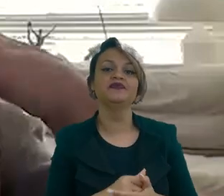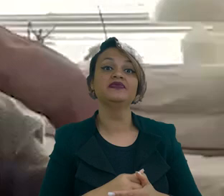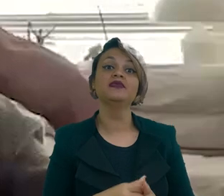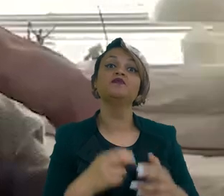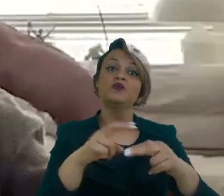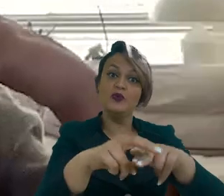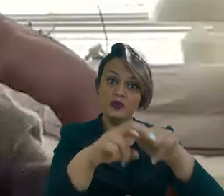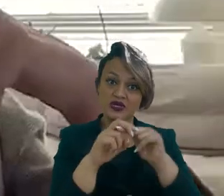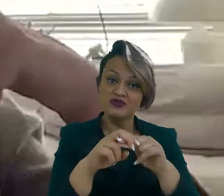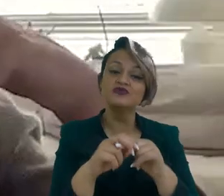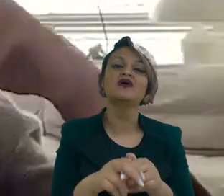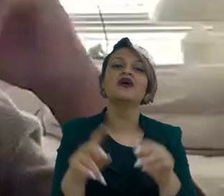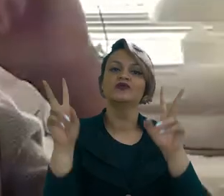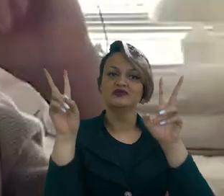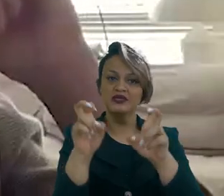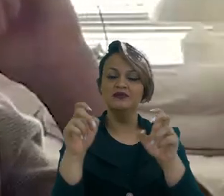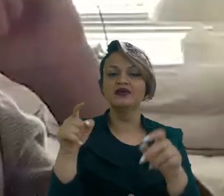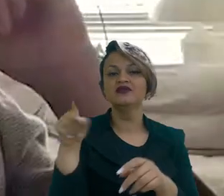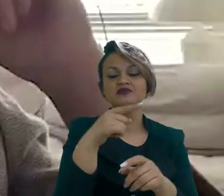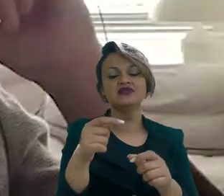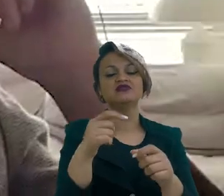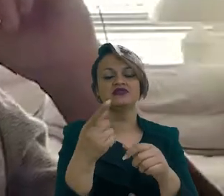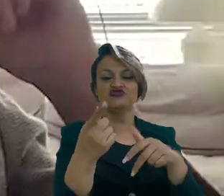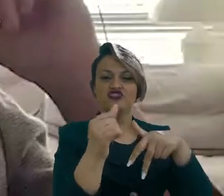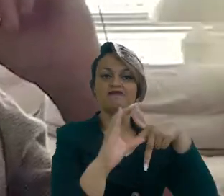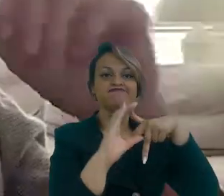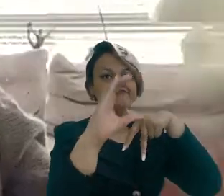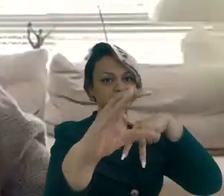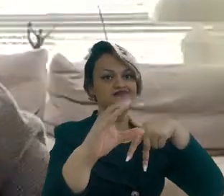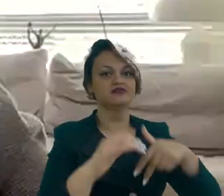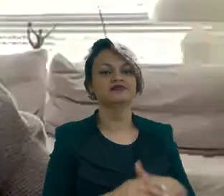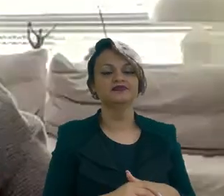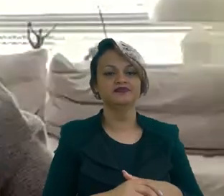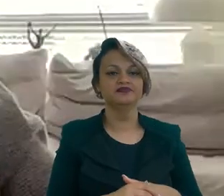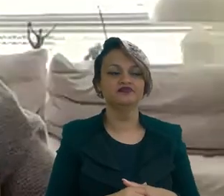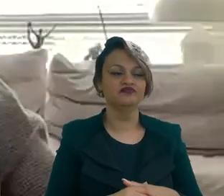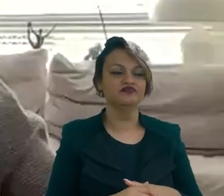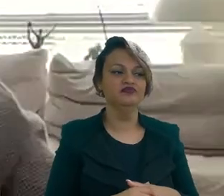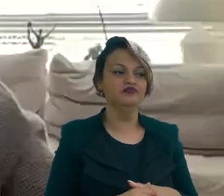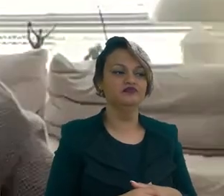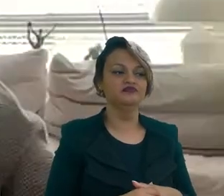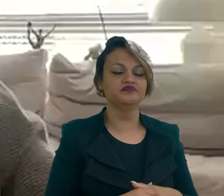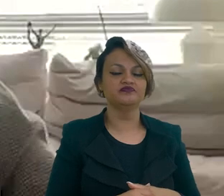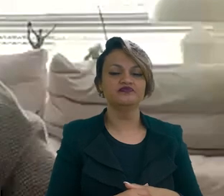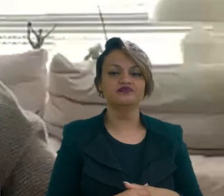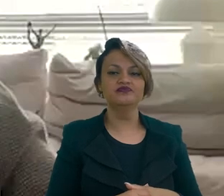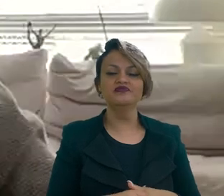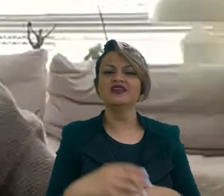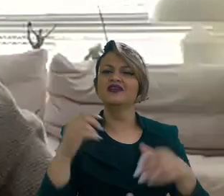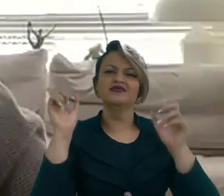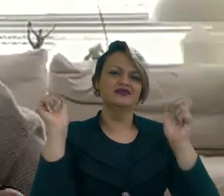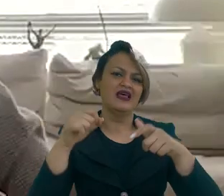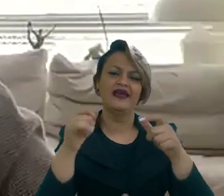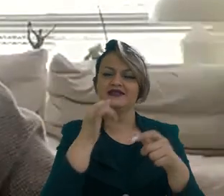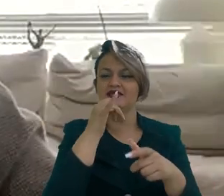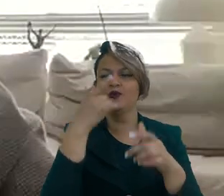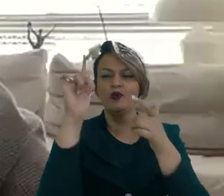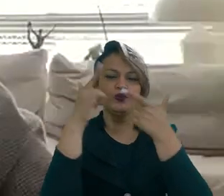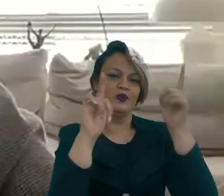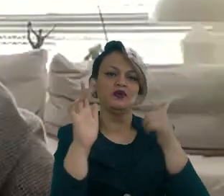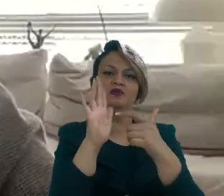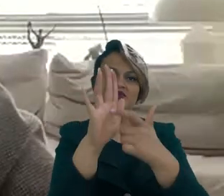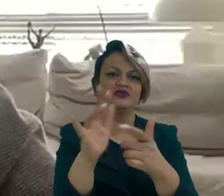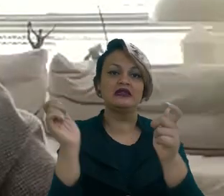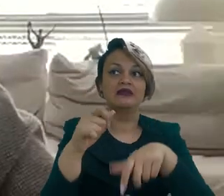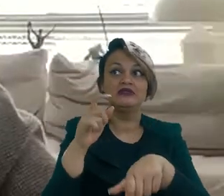a pequenada É essa a questão que merece indenização eu teria para lhe dizer uma série